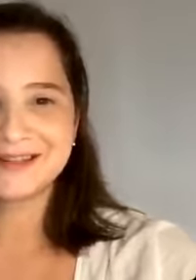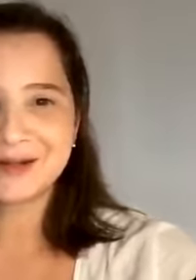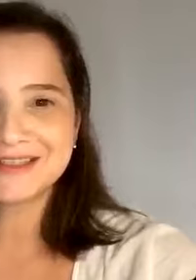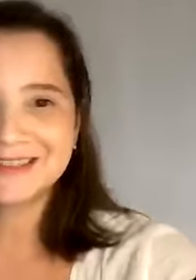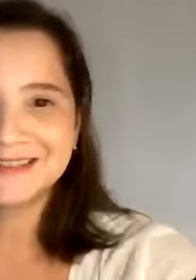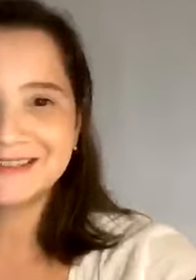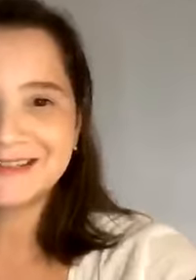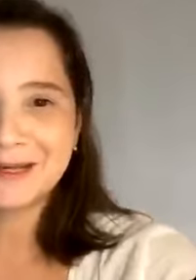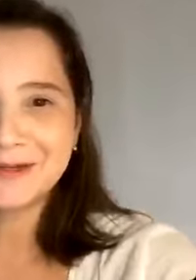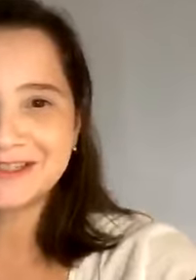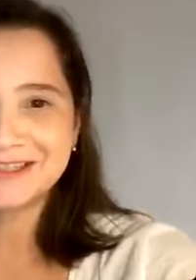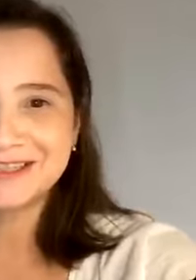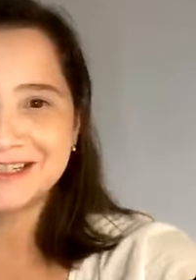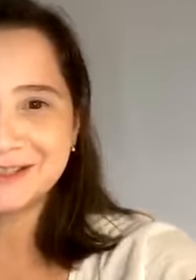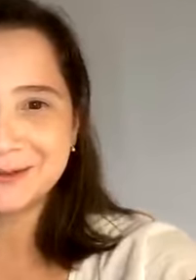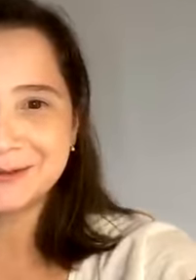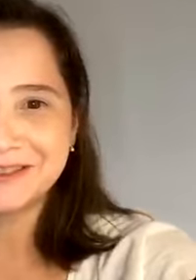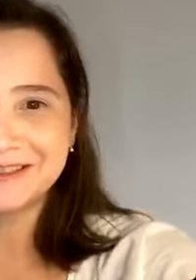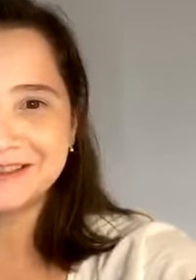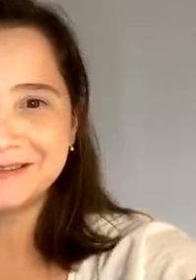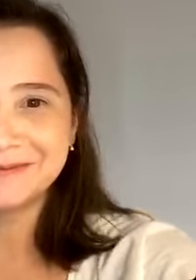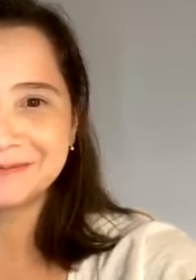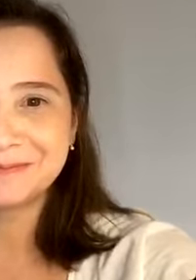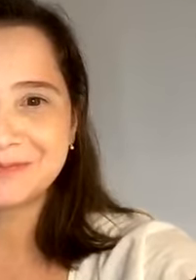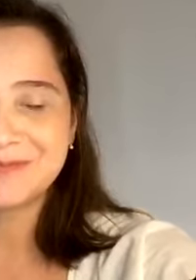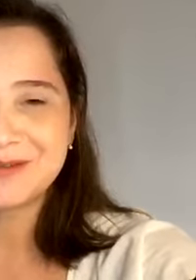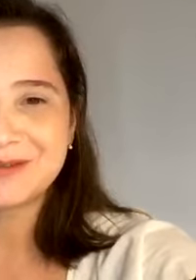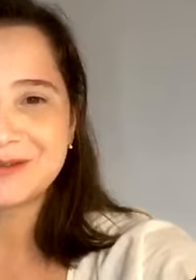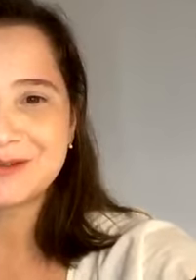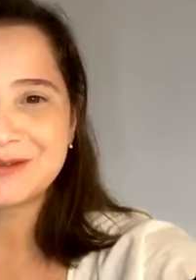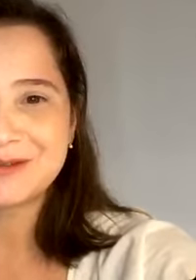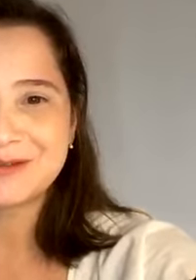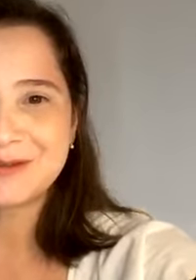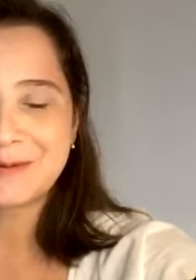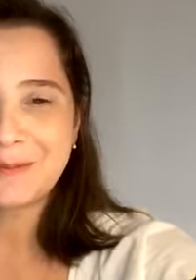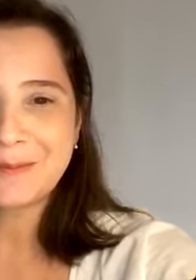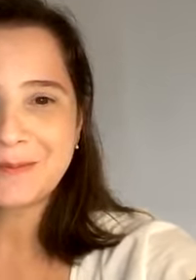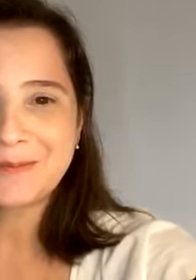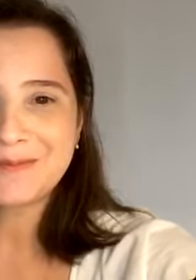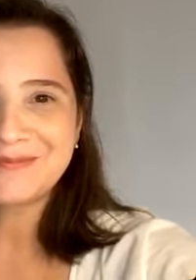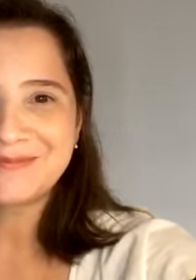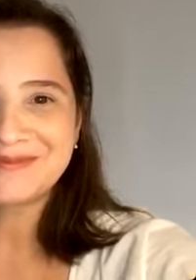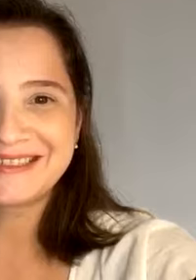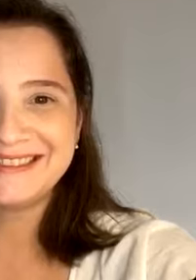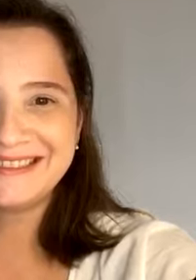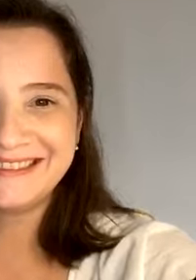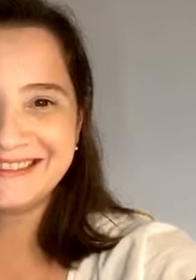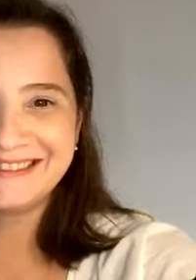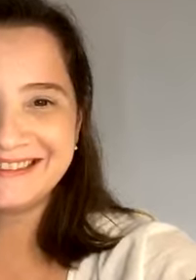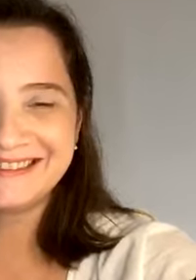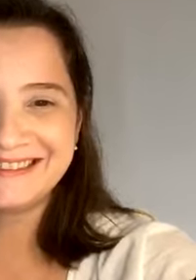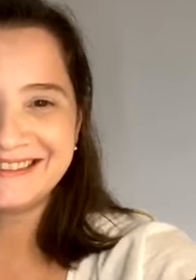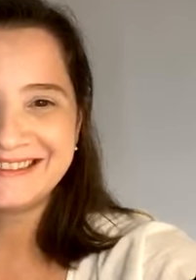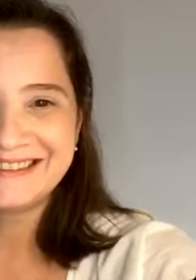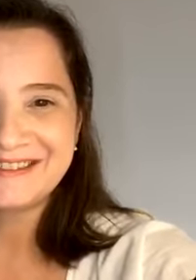Maravilha, Geisa. Nossa intérprete já chegou aqui. Estou chamando ela agora.